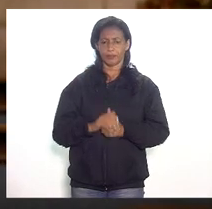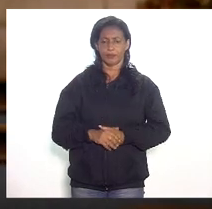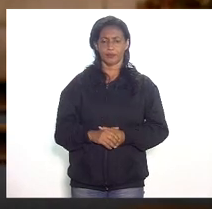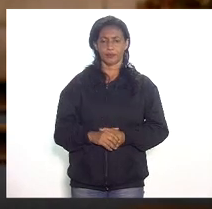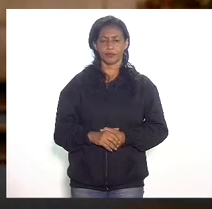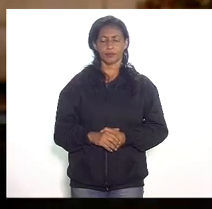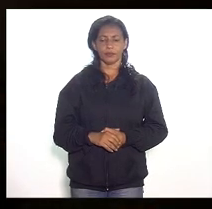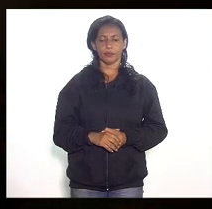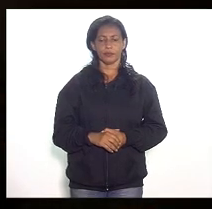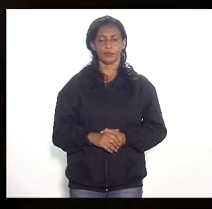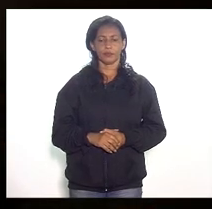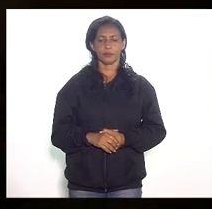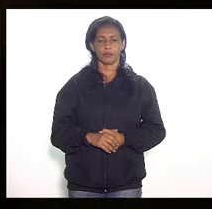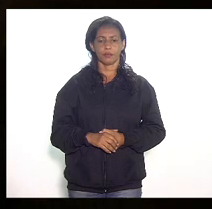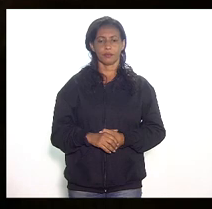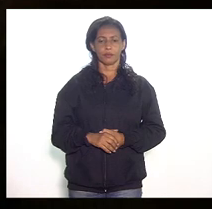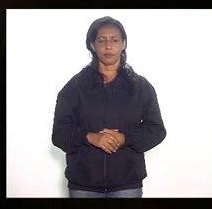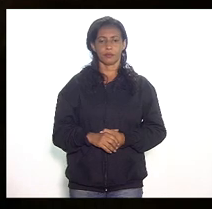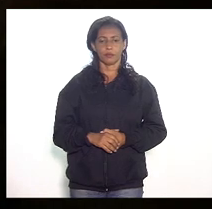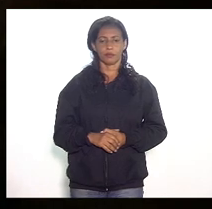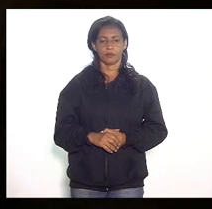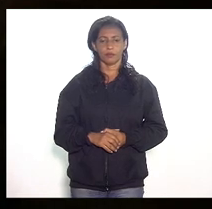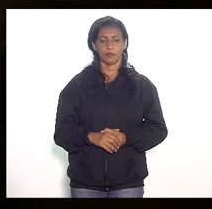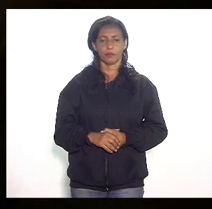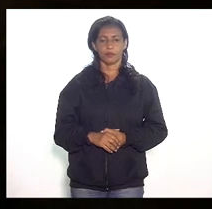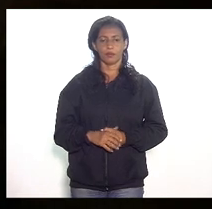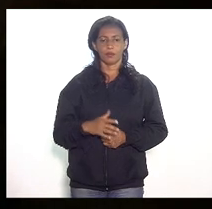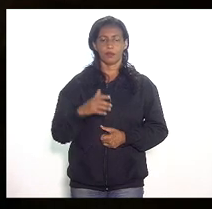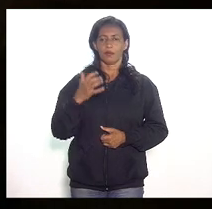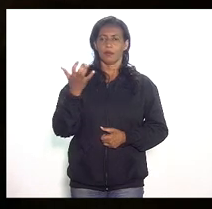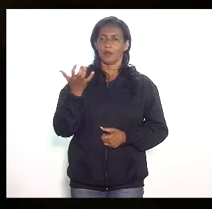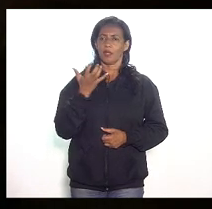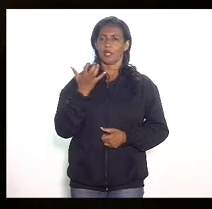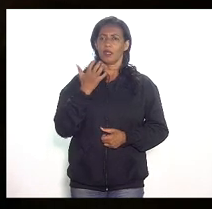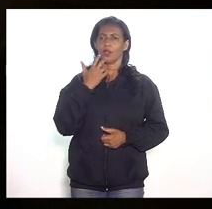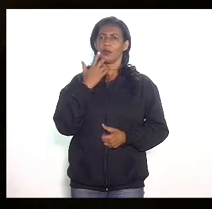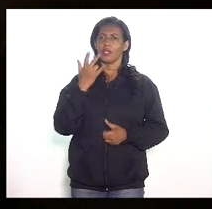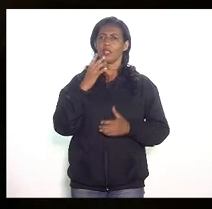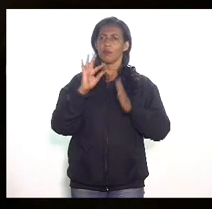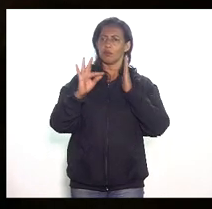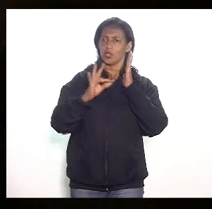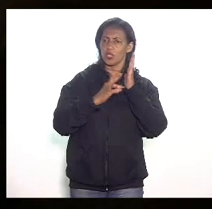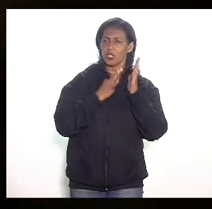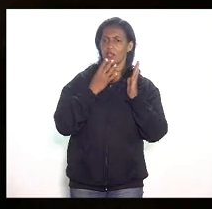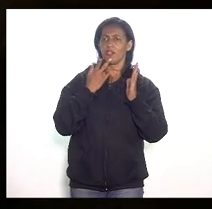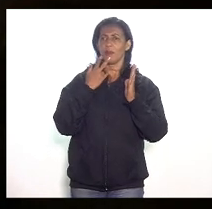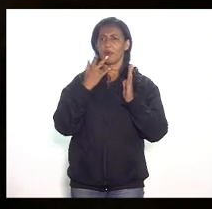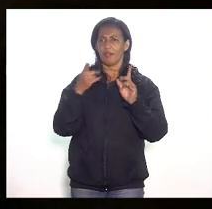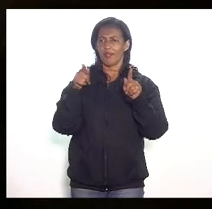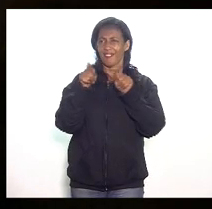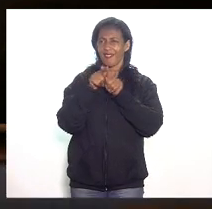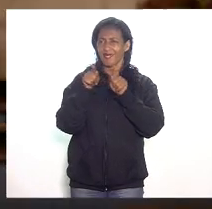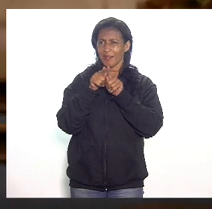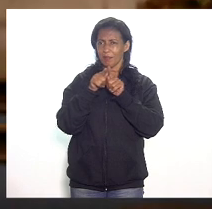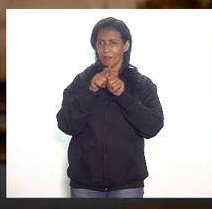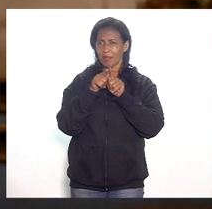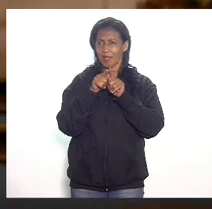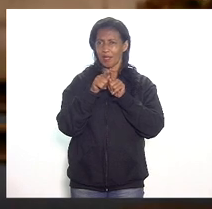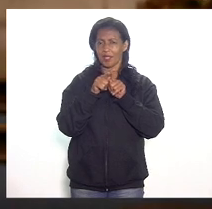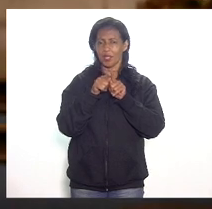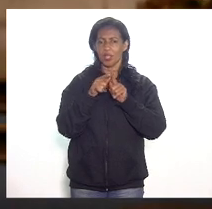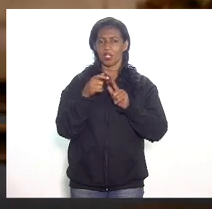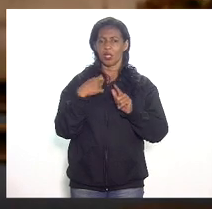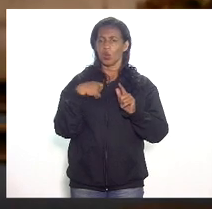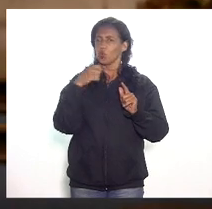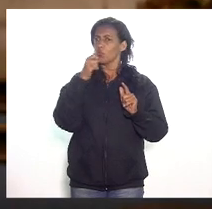Então... Presidente, eu gostaria de me escrever para falar também do projeto do Judiciário, por gentileza. Não tinha mais nenhum orador